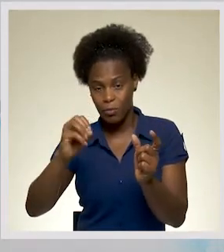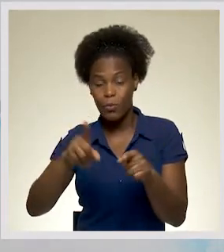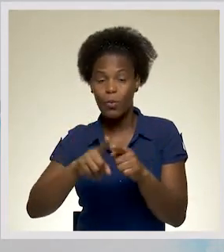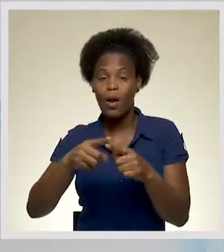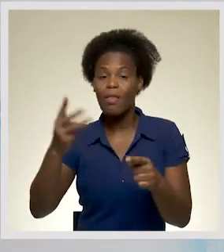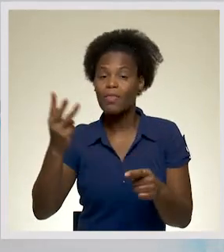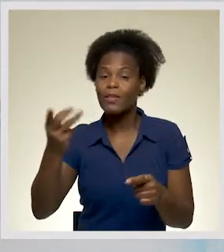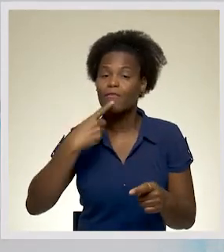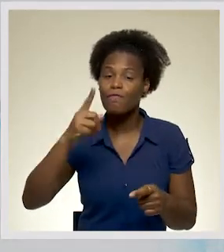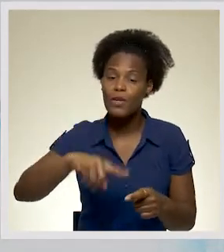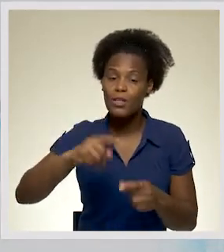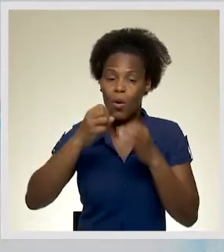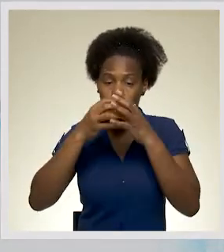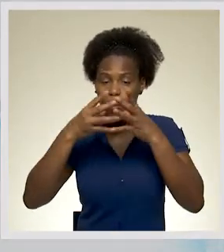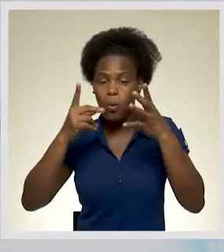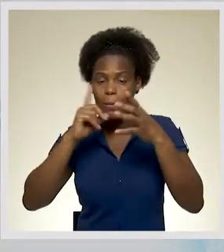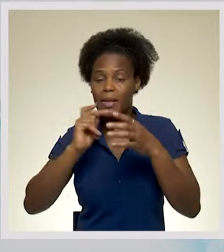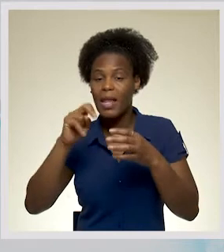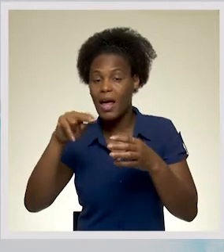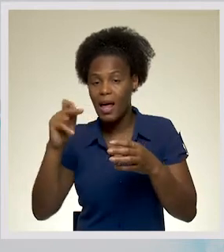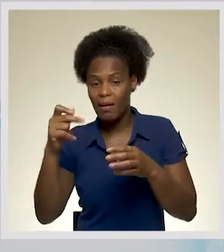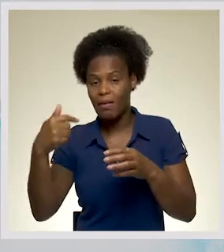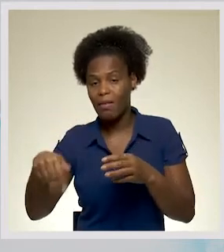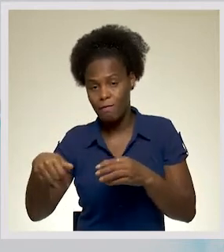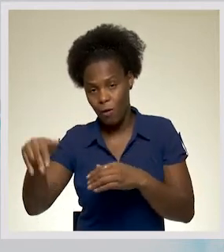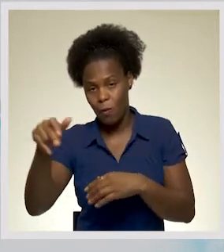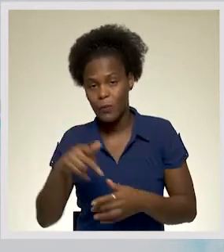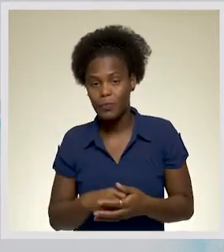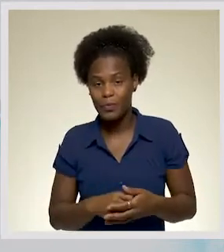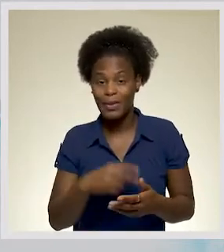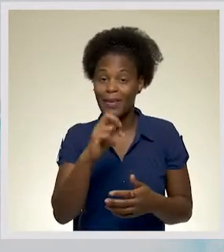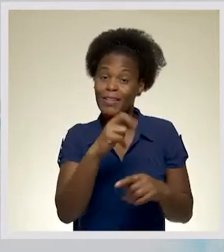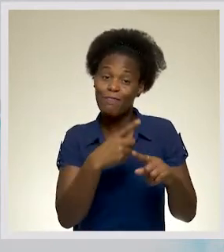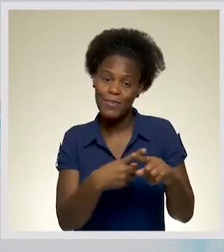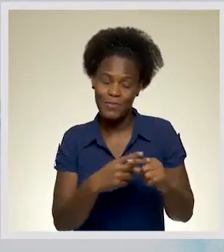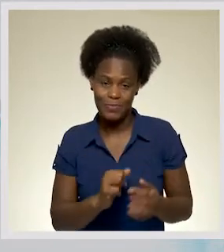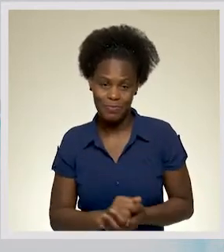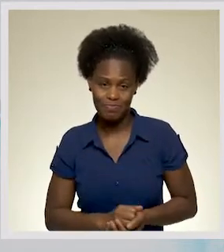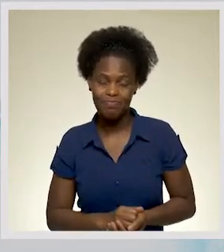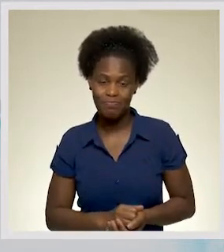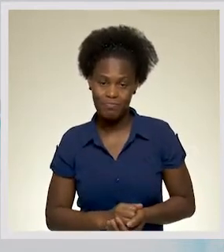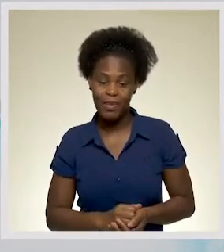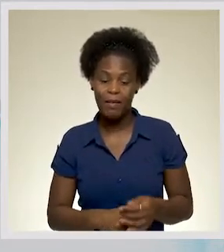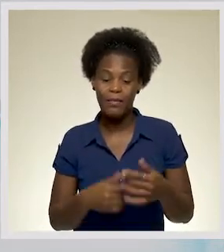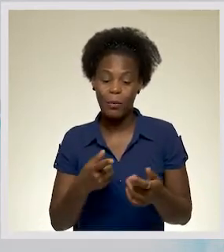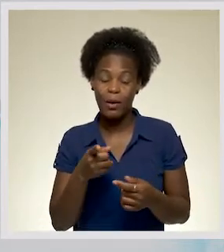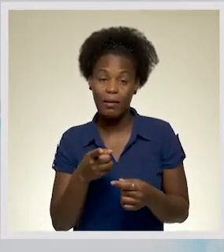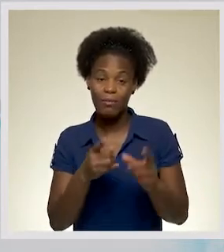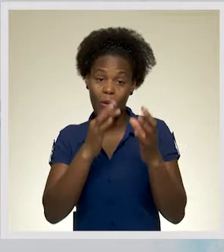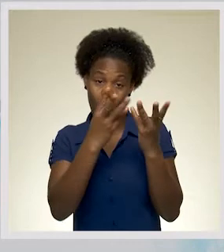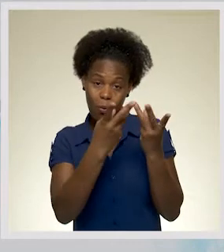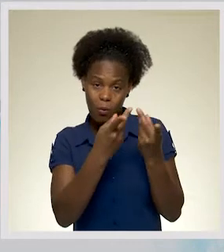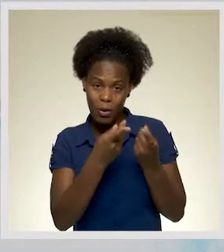a Ana levou ao parque. Perceberam? Então, a essa quantidade, a